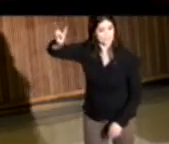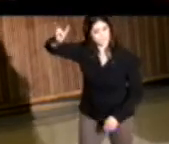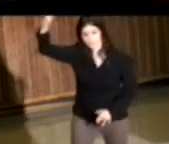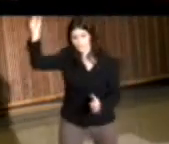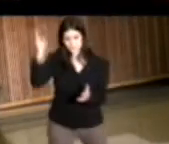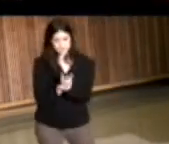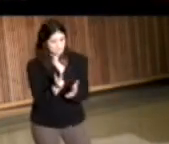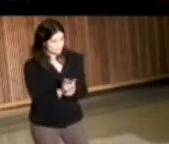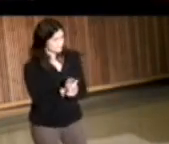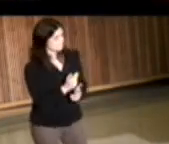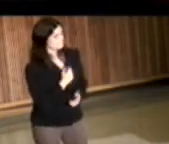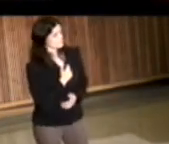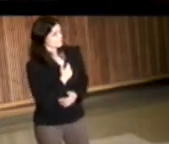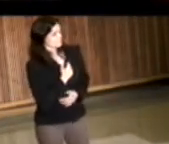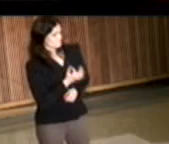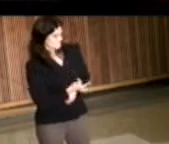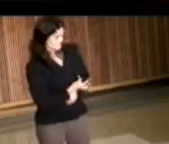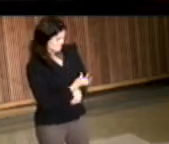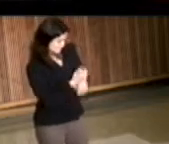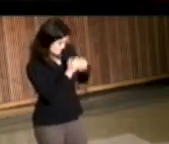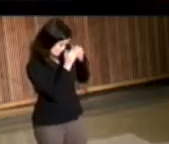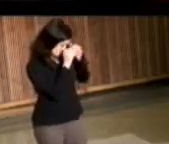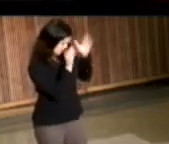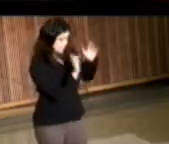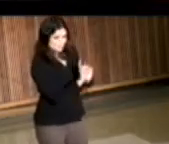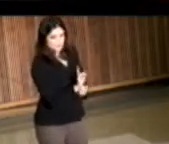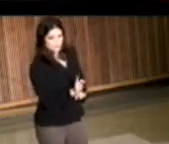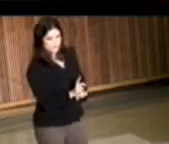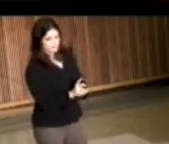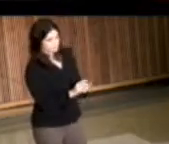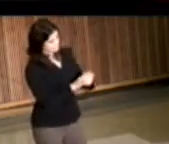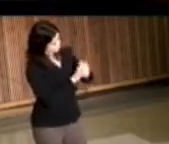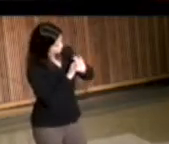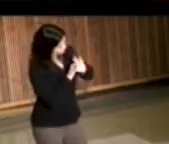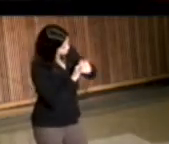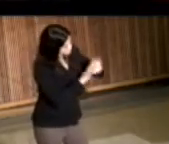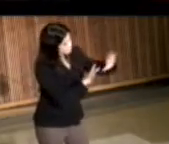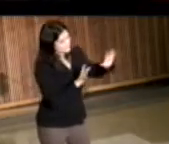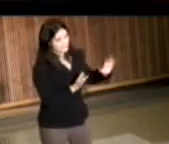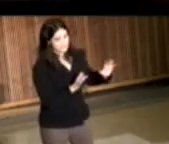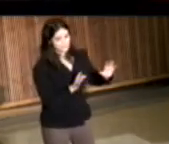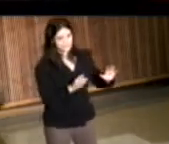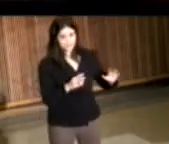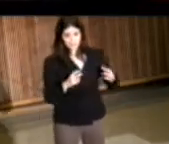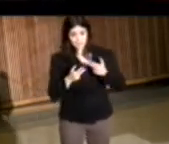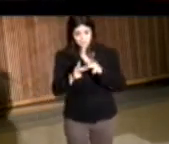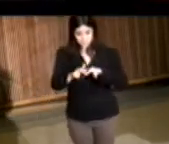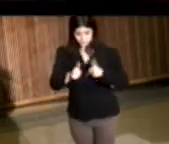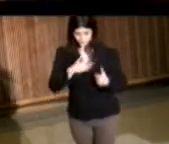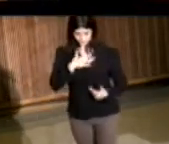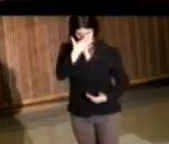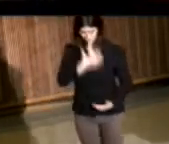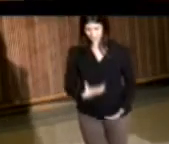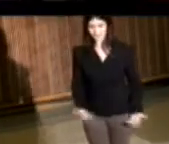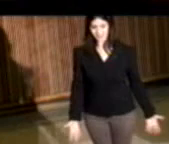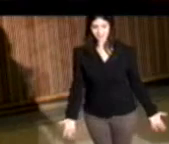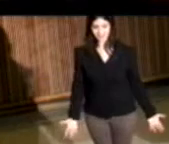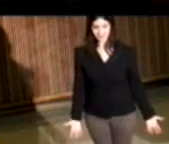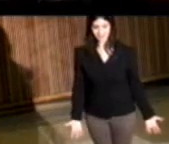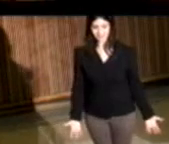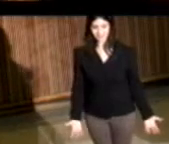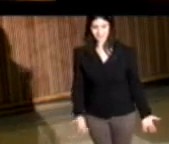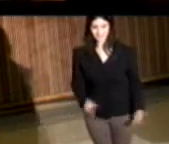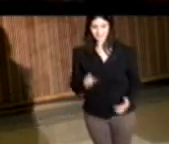Deus não desistiu de mim? E é por isso que eu estou aqui. É essa graça que Ele quer que você tenha dentro da